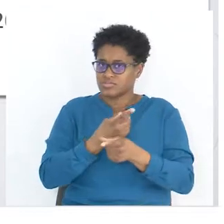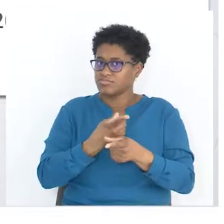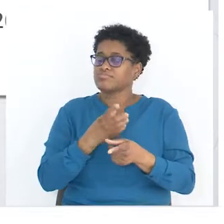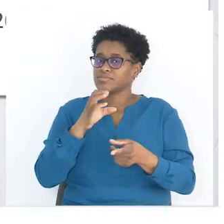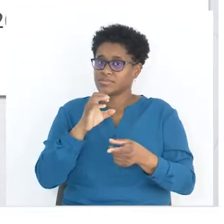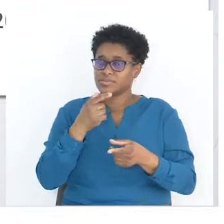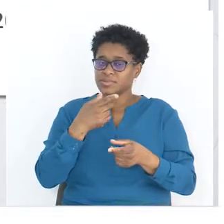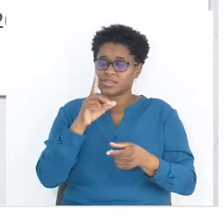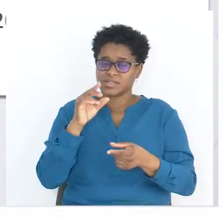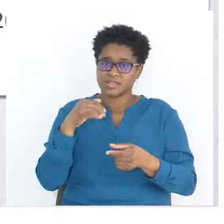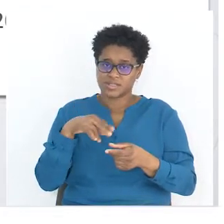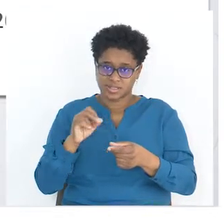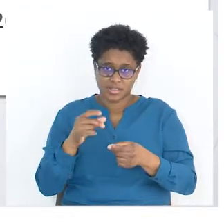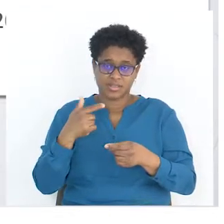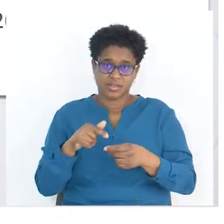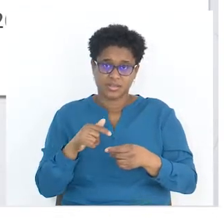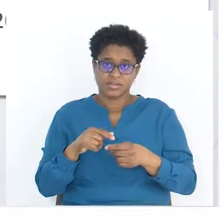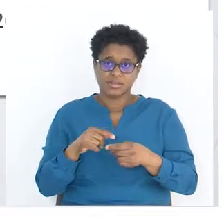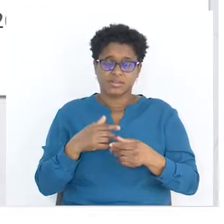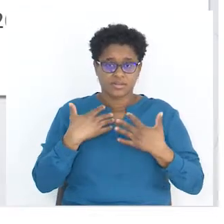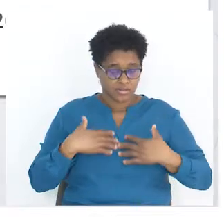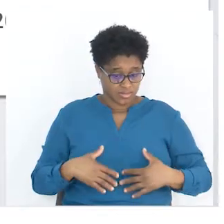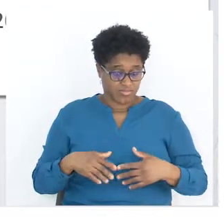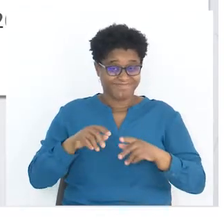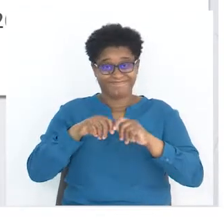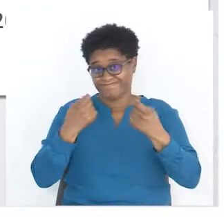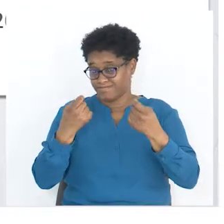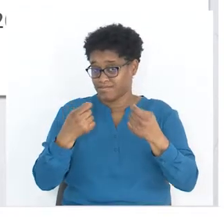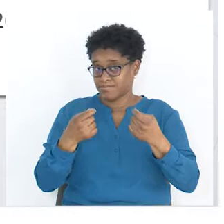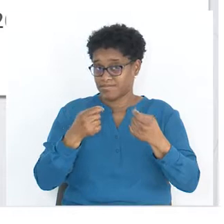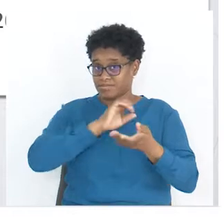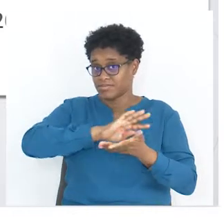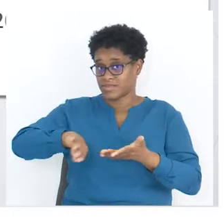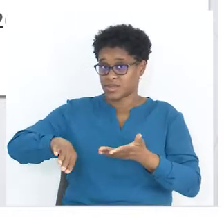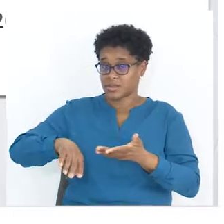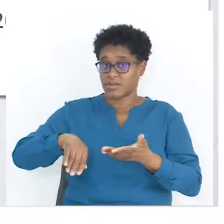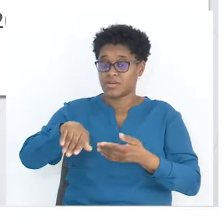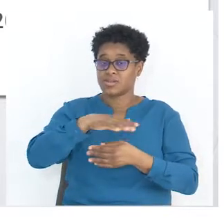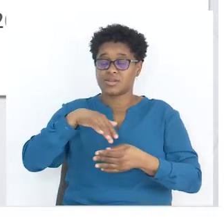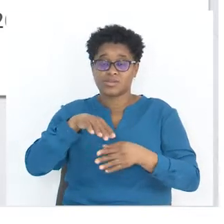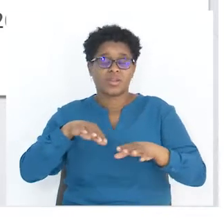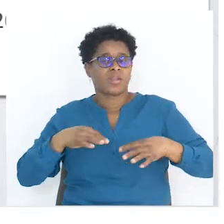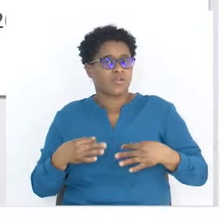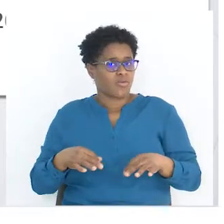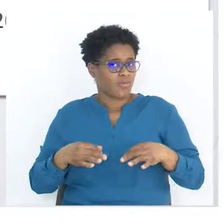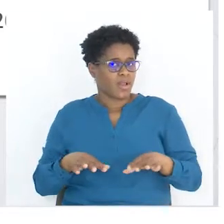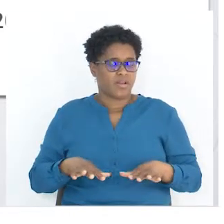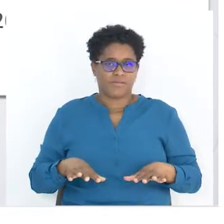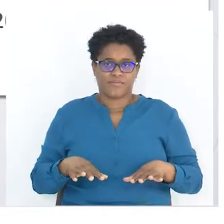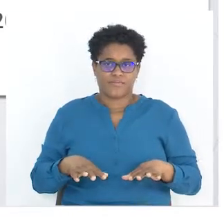dopamina ocorrem no organismo, danificando prazeres que retiramos de um estado de normalidade